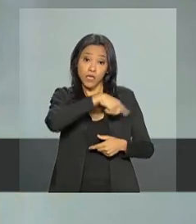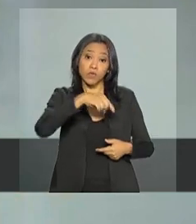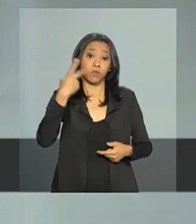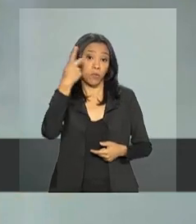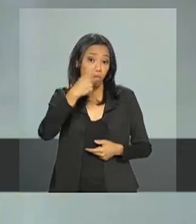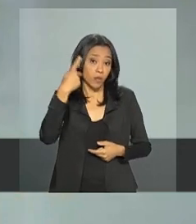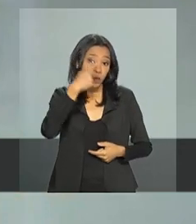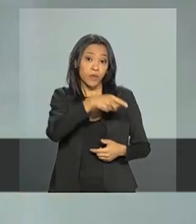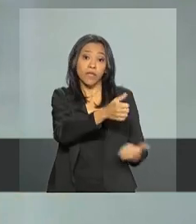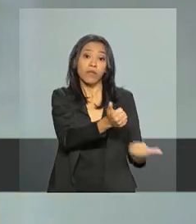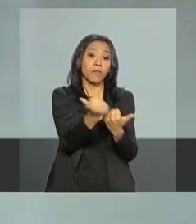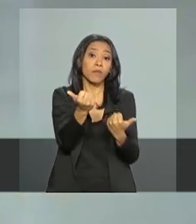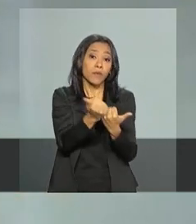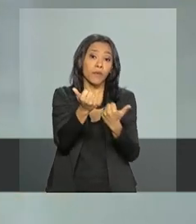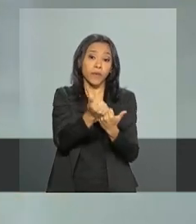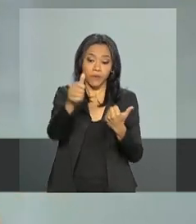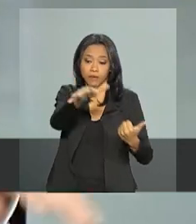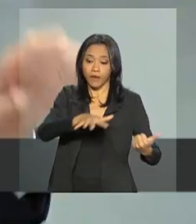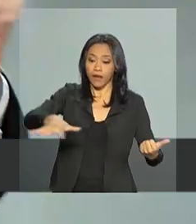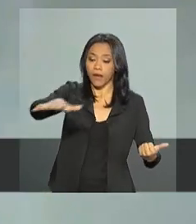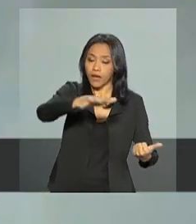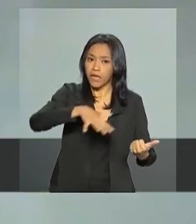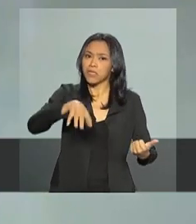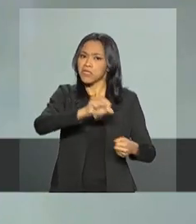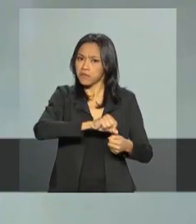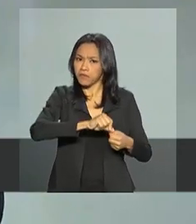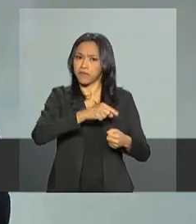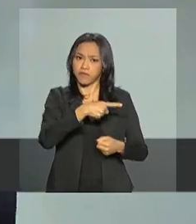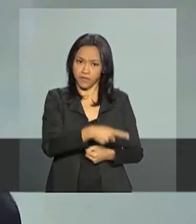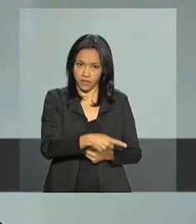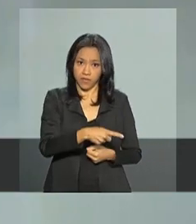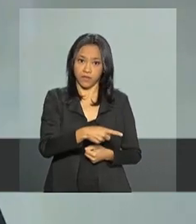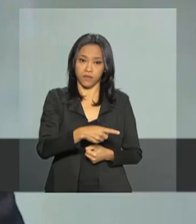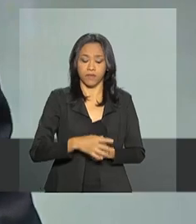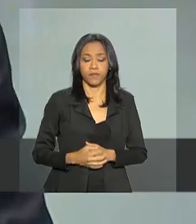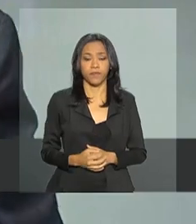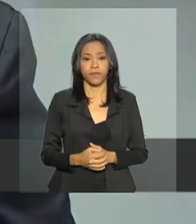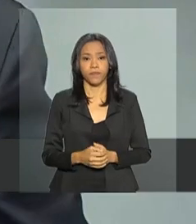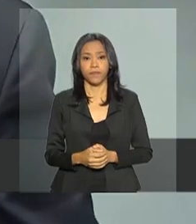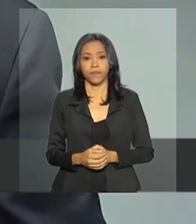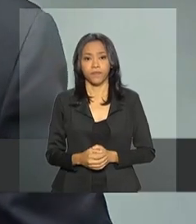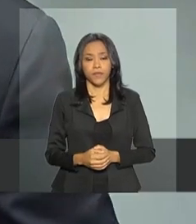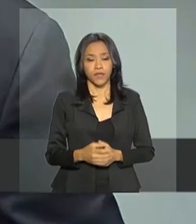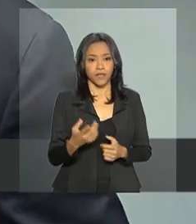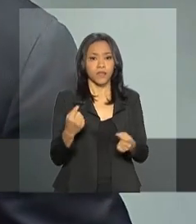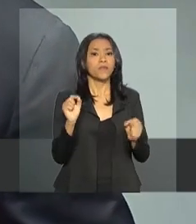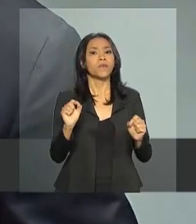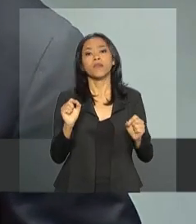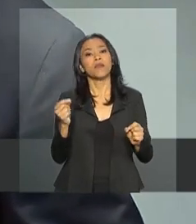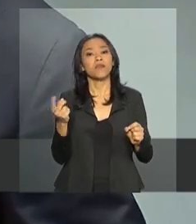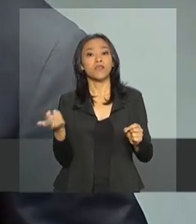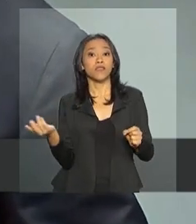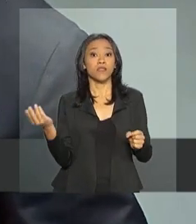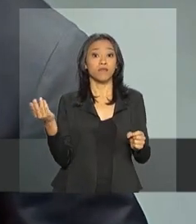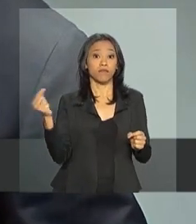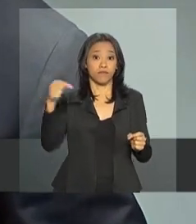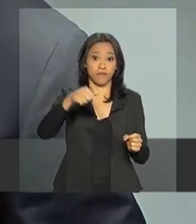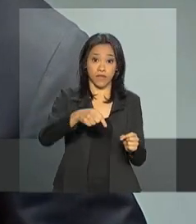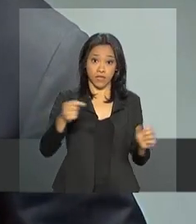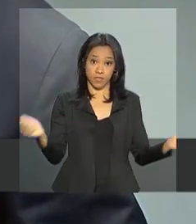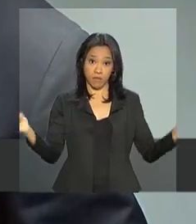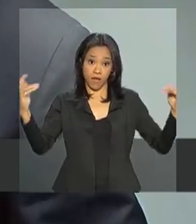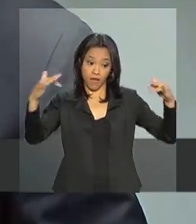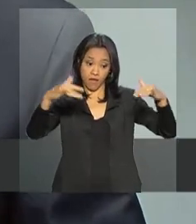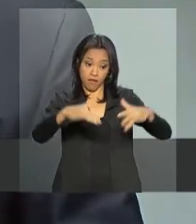judiciária realizaram. Ora bem, quis o destino que, num dado momento, viesse para a Assembleia Constituinte.